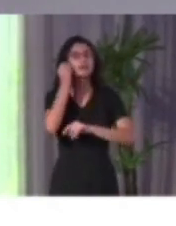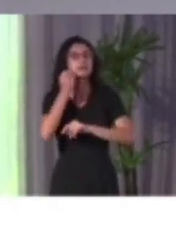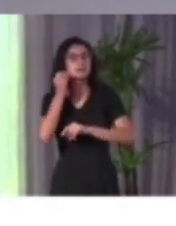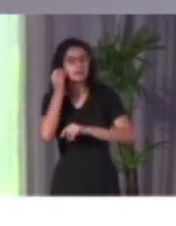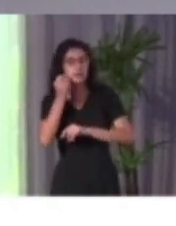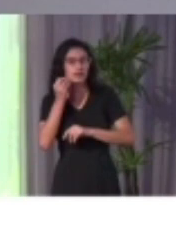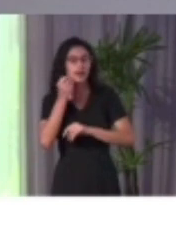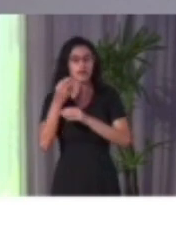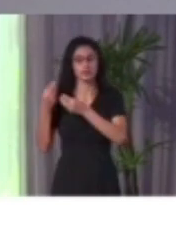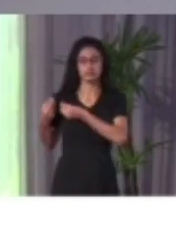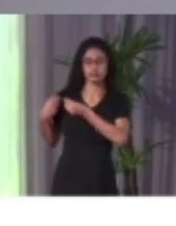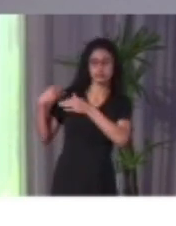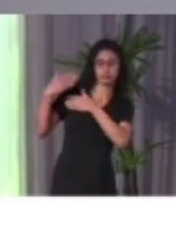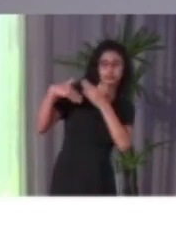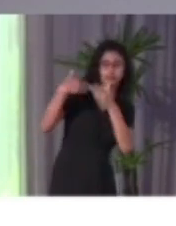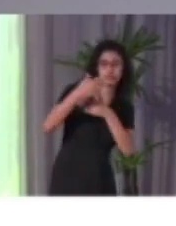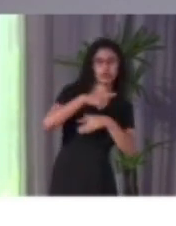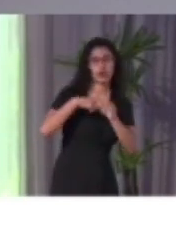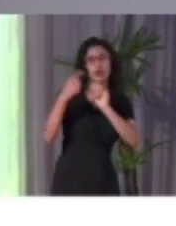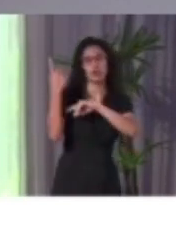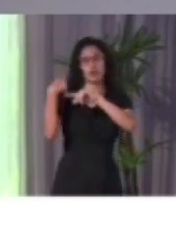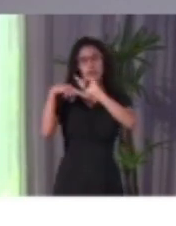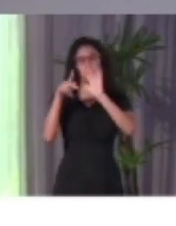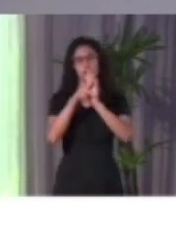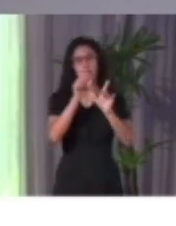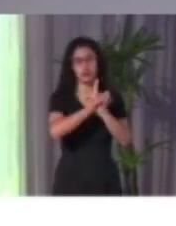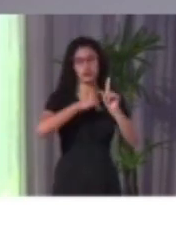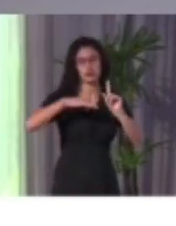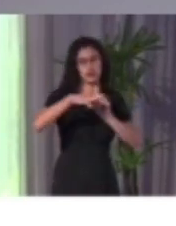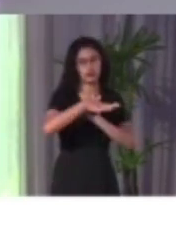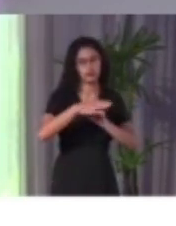experiências trazidas através do envolvimento da sociedade.